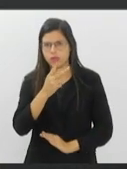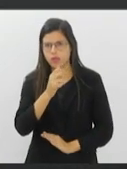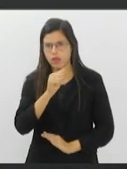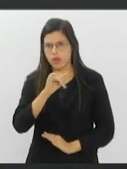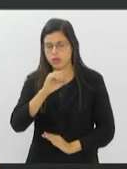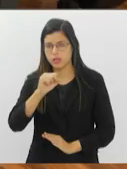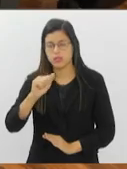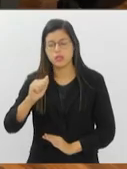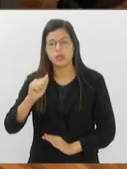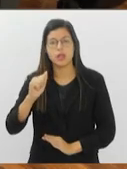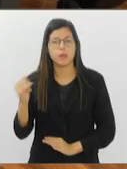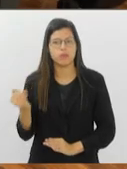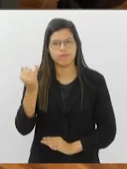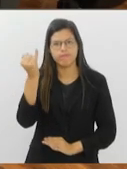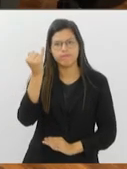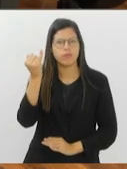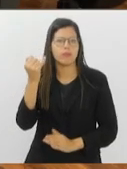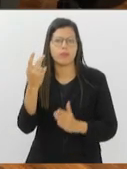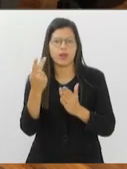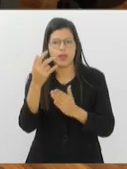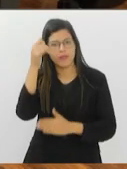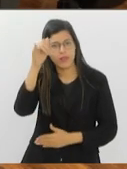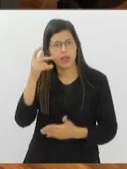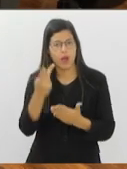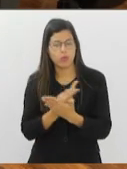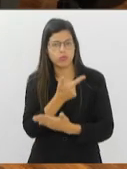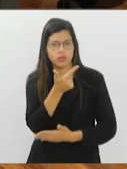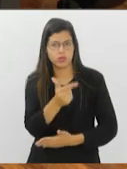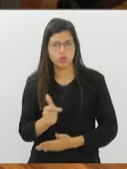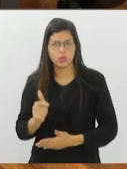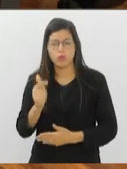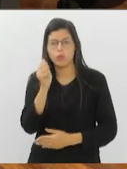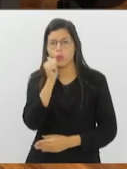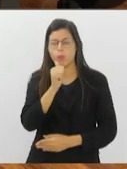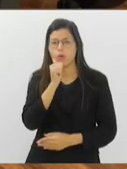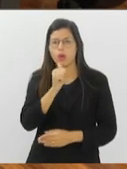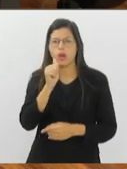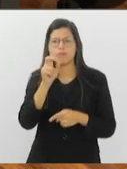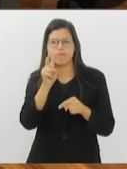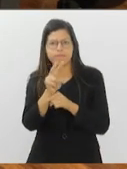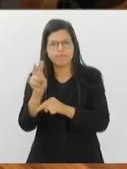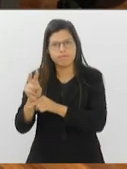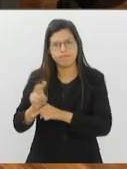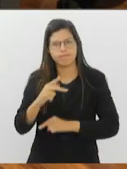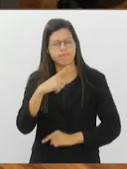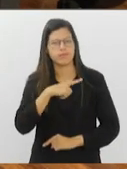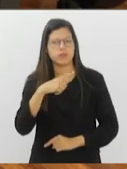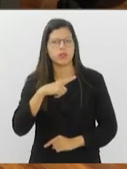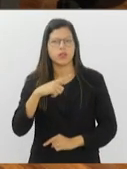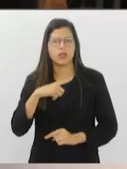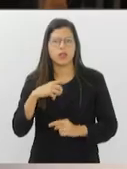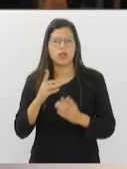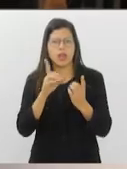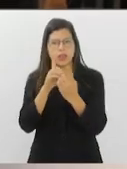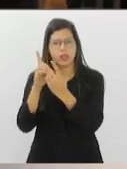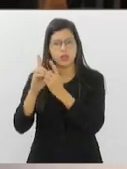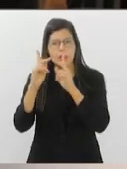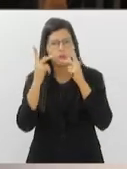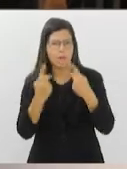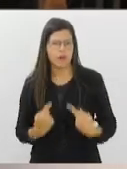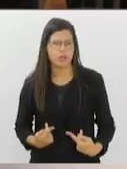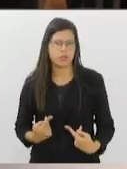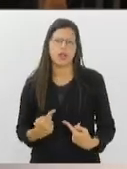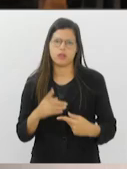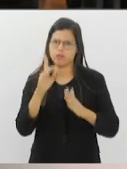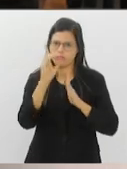não ocorram mais e para que as mulheres possam contar com a proteção e o atendimento humanizado a que têm direito. Durante toda